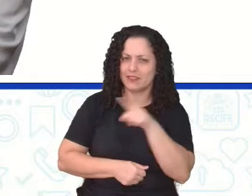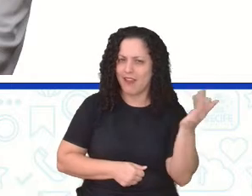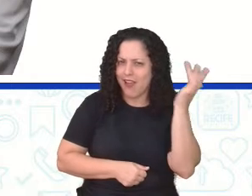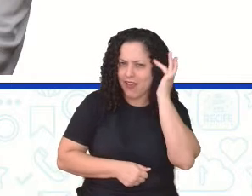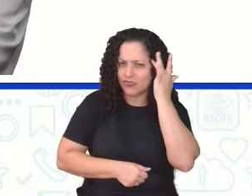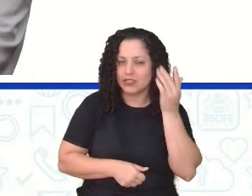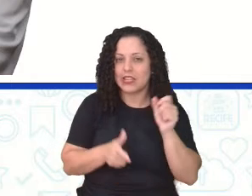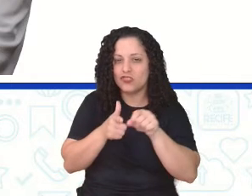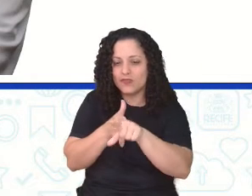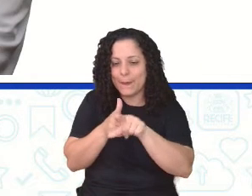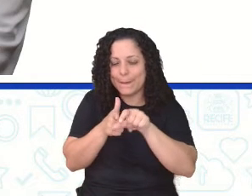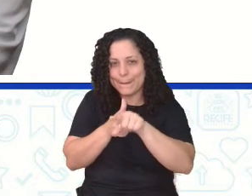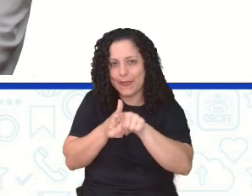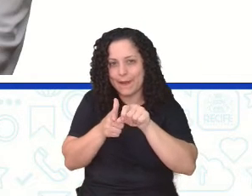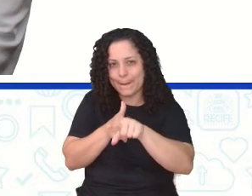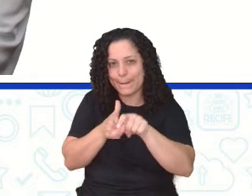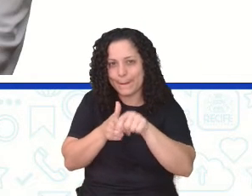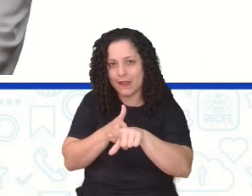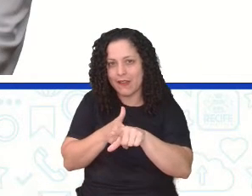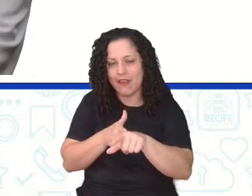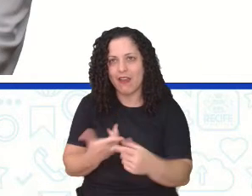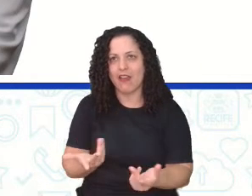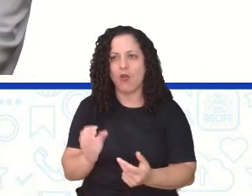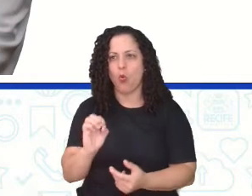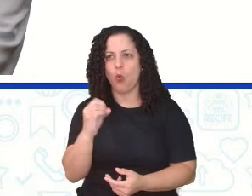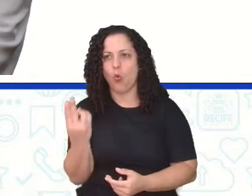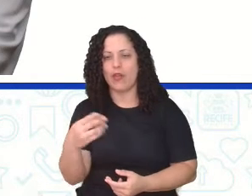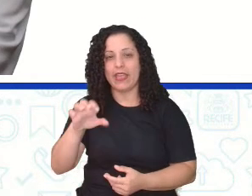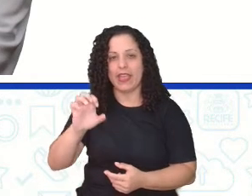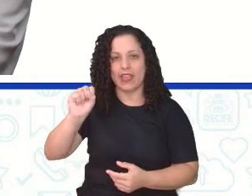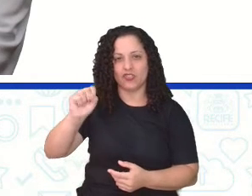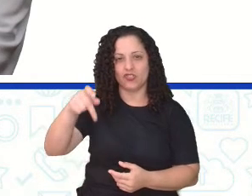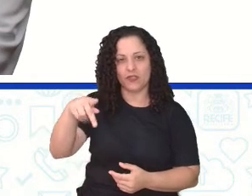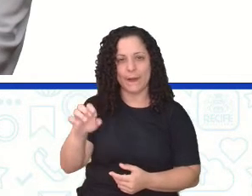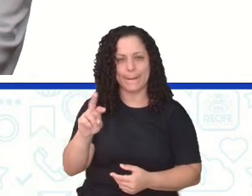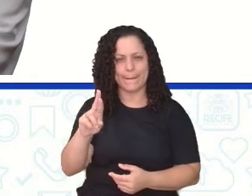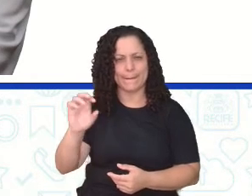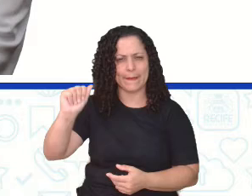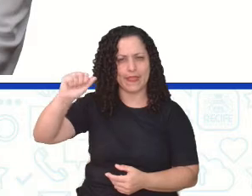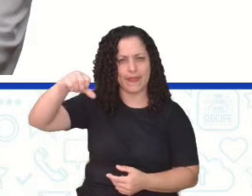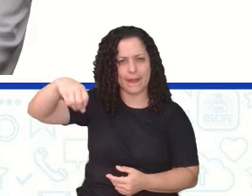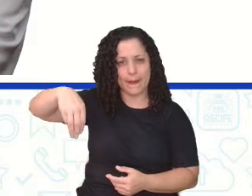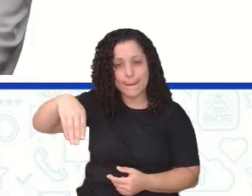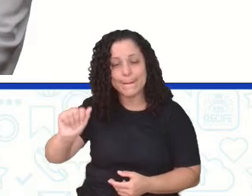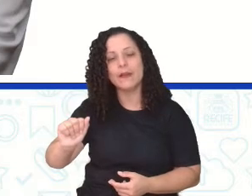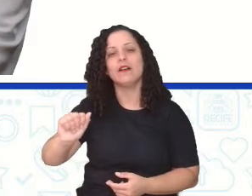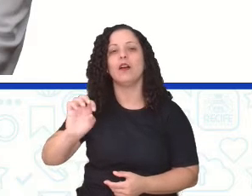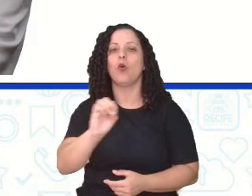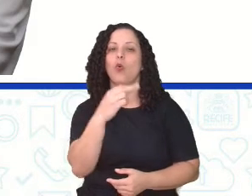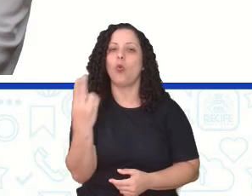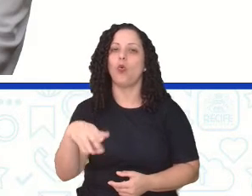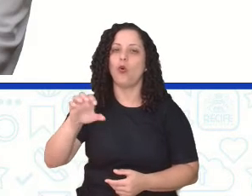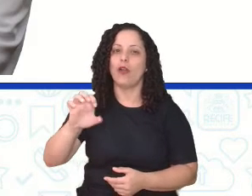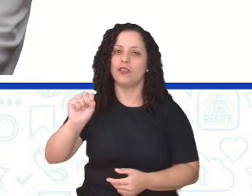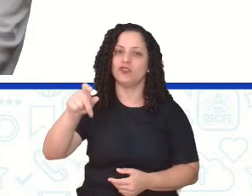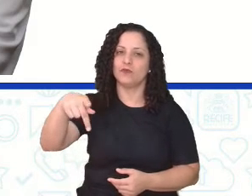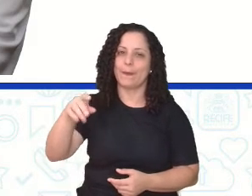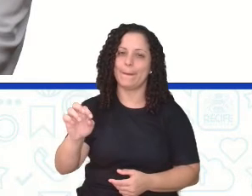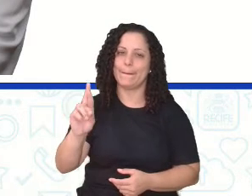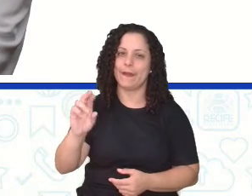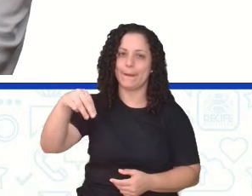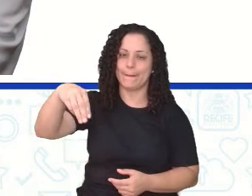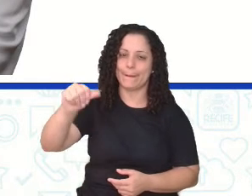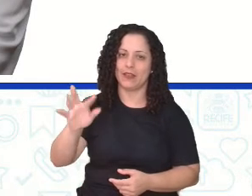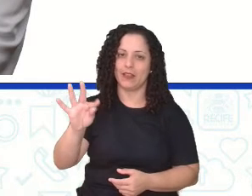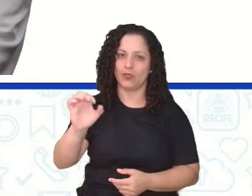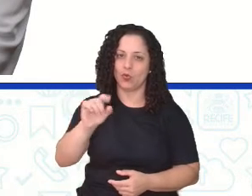que esperma e espermatozoide são a mesma coisa? O que é que vocês acham? Eu já dei alguns spoilers aqui nas aulas